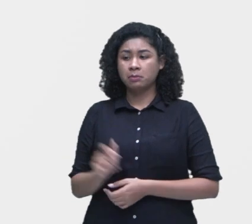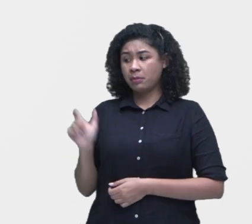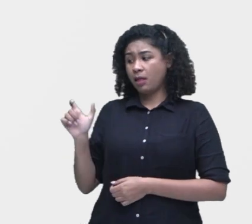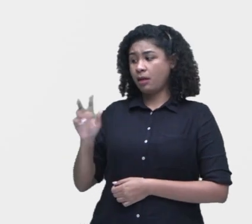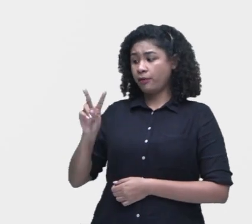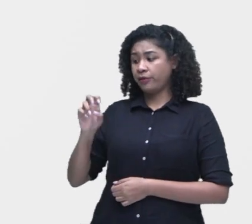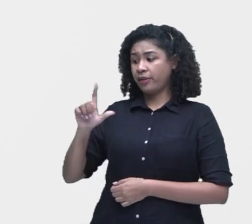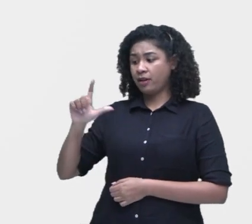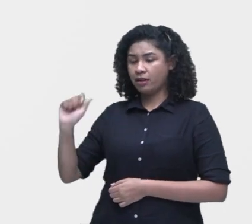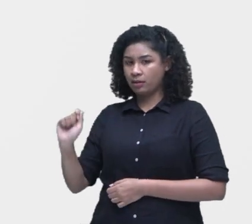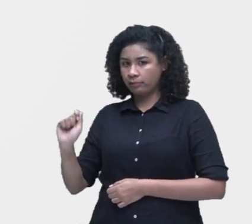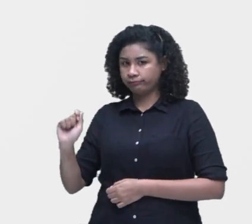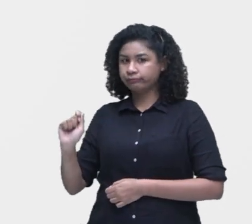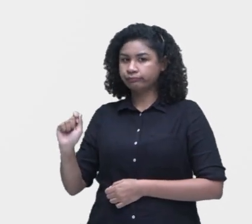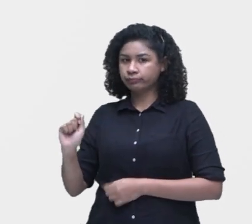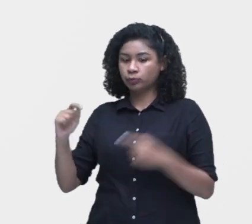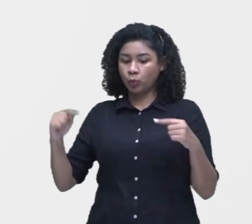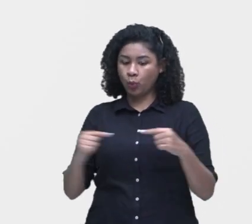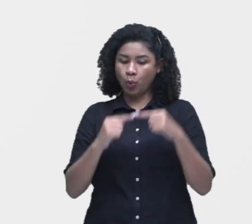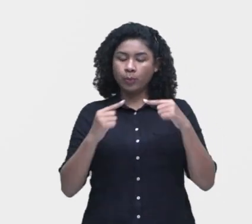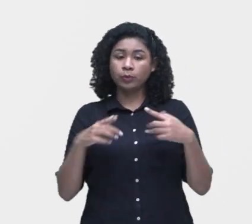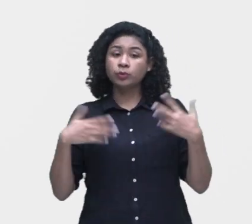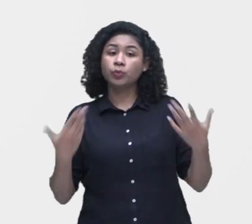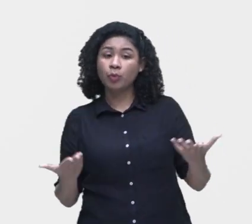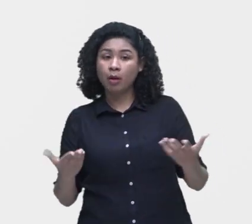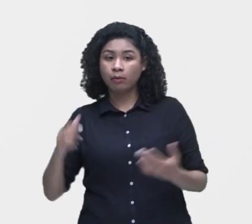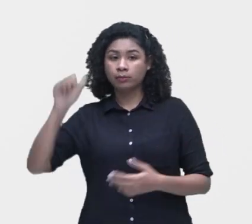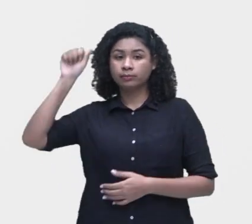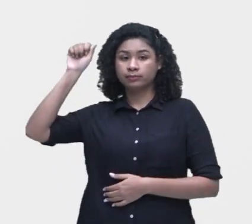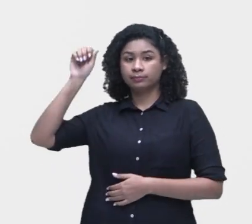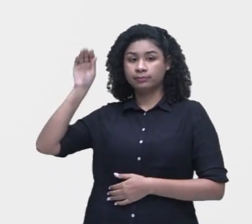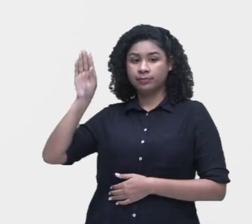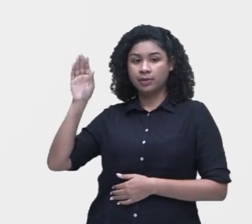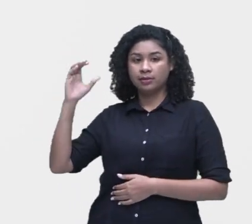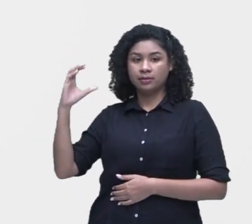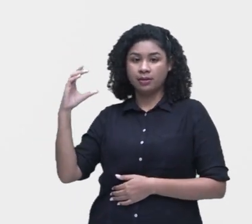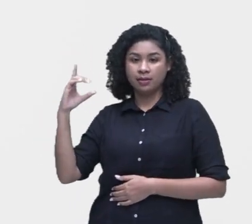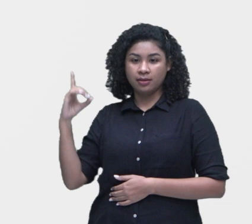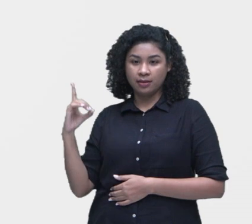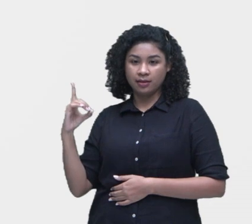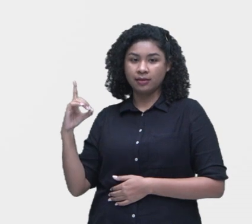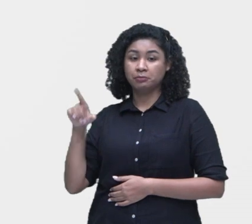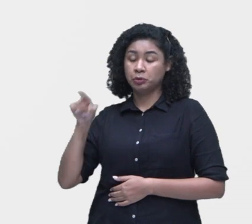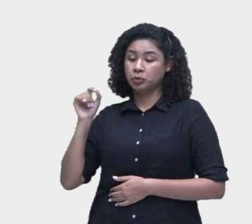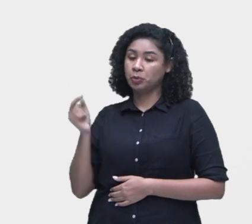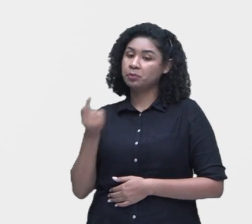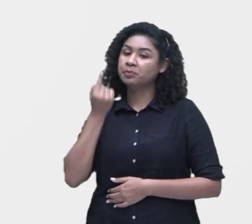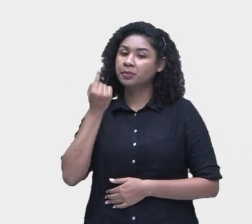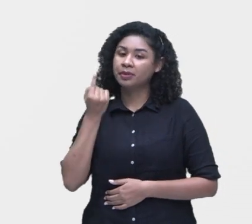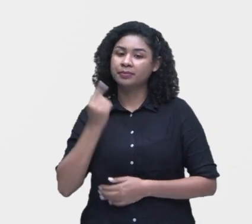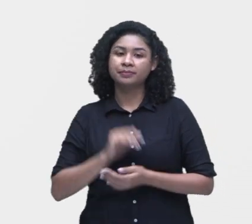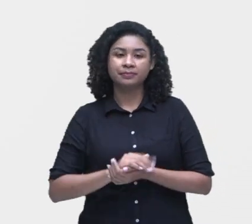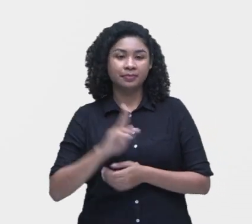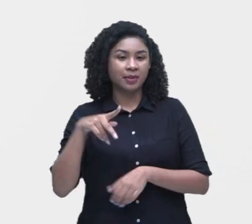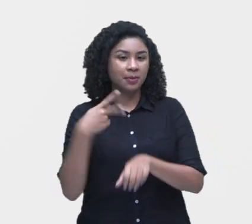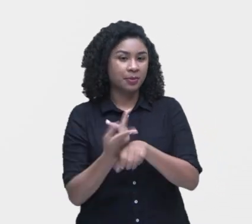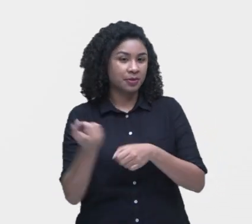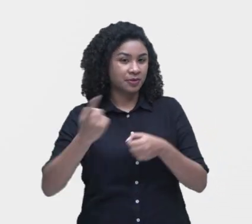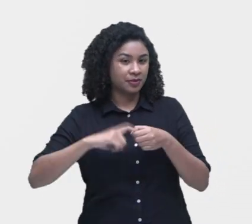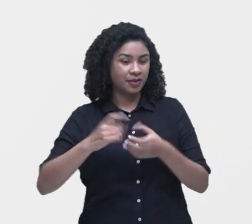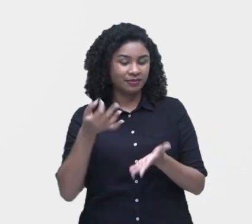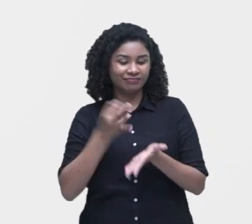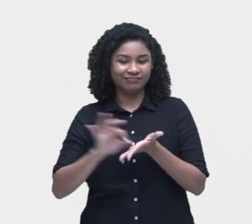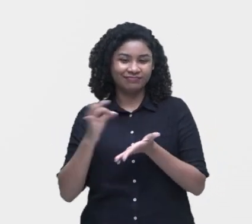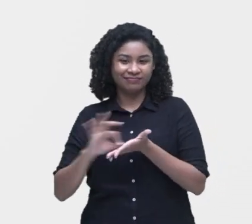denominada... Aí você vai marcar a alternativa que achar que é a correta. Daqui a pouco a gente volta para conferir.